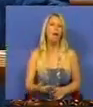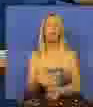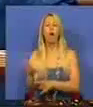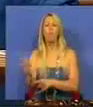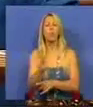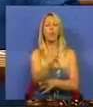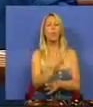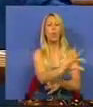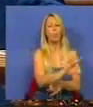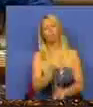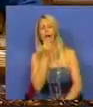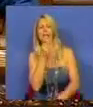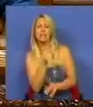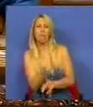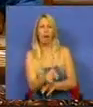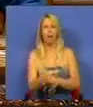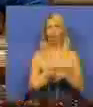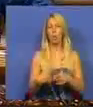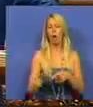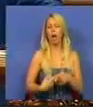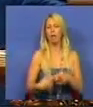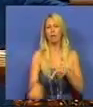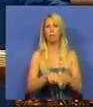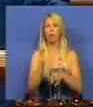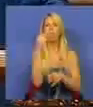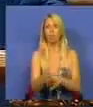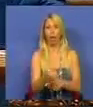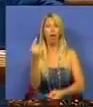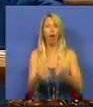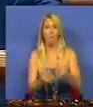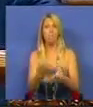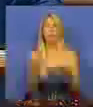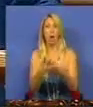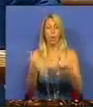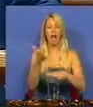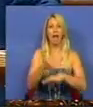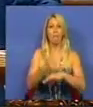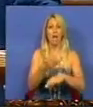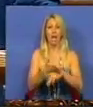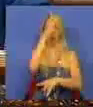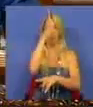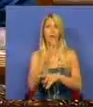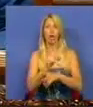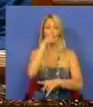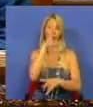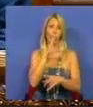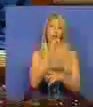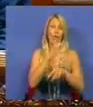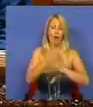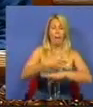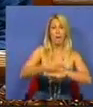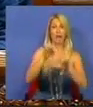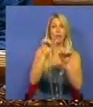confiança política, provenientes, muitos deles, dos gabinetes ministeriais dos governos do chamado período